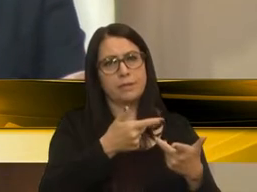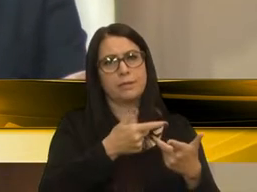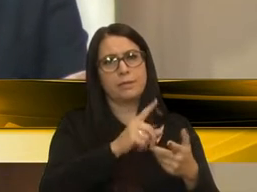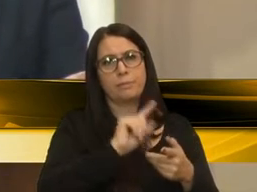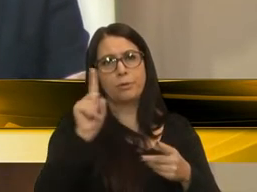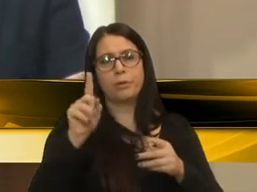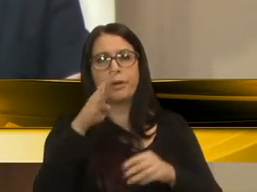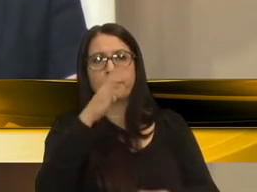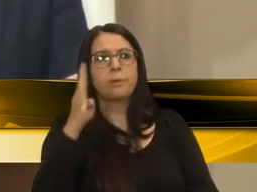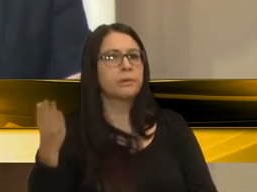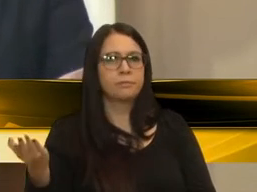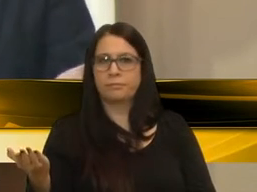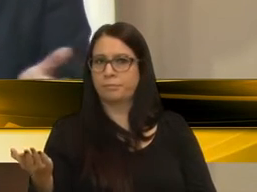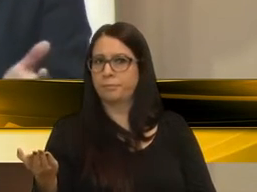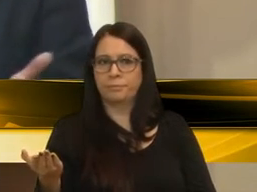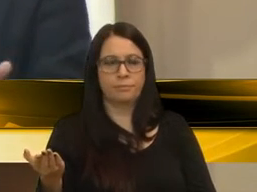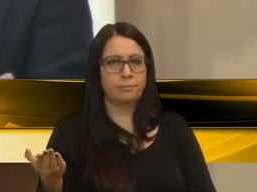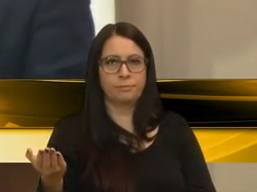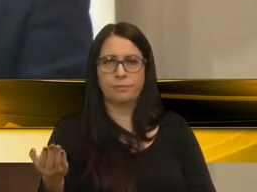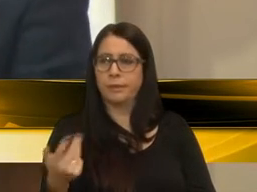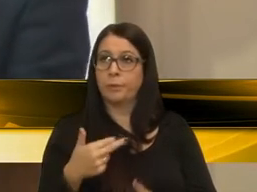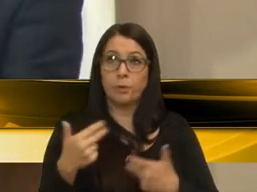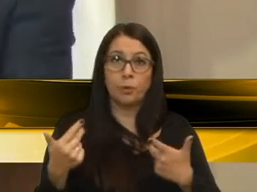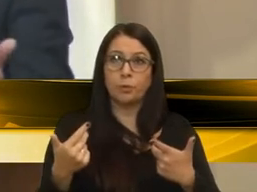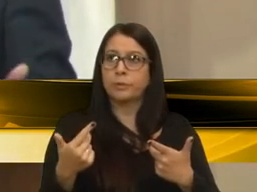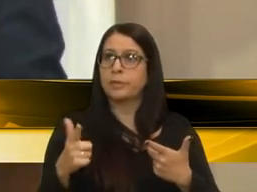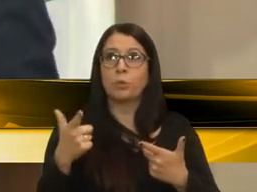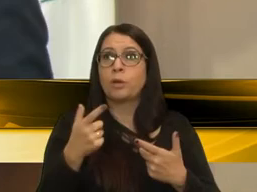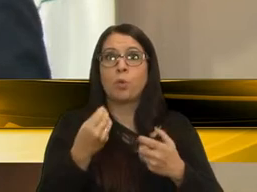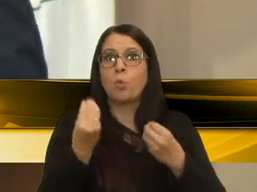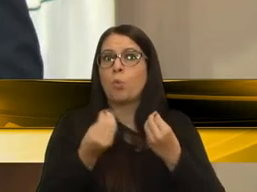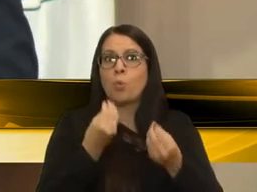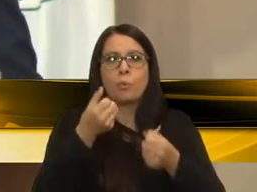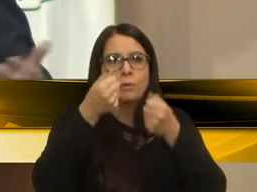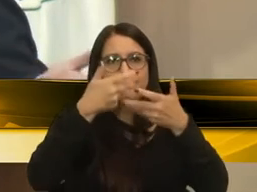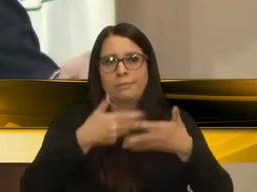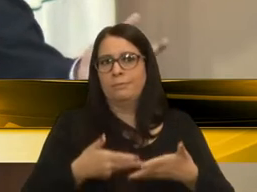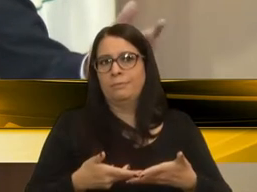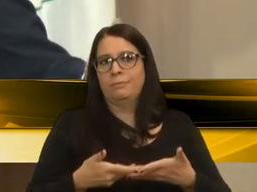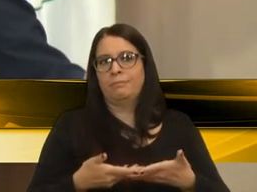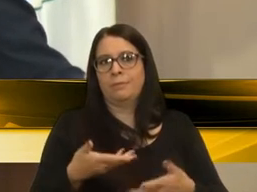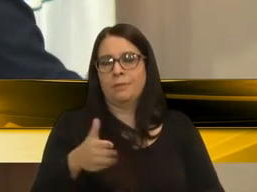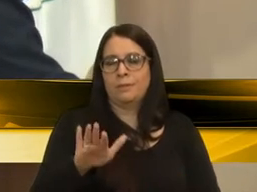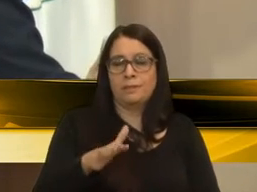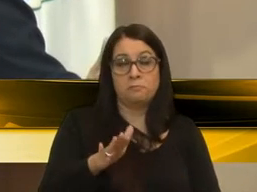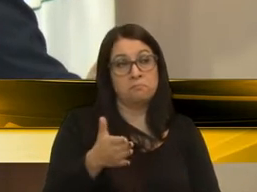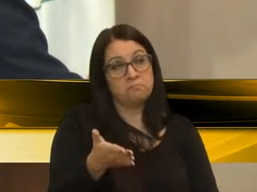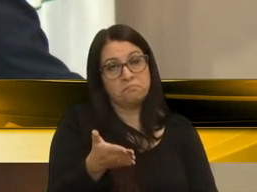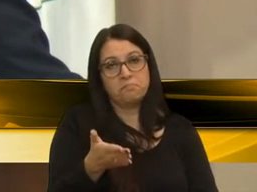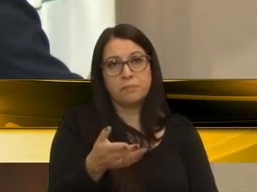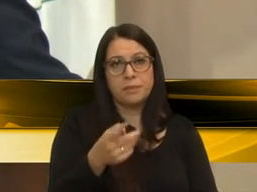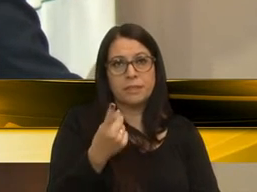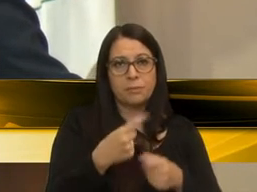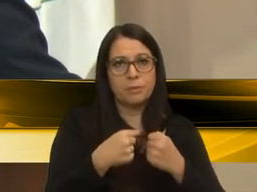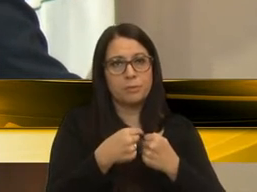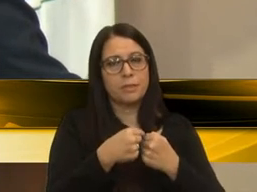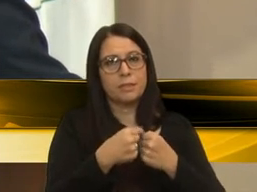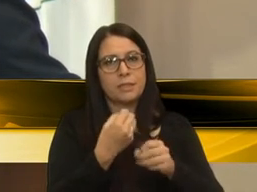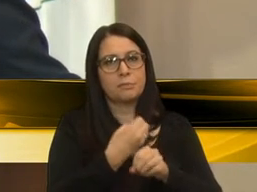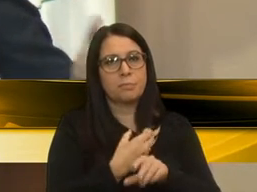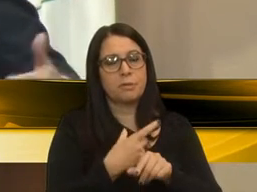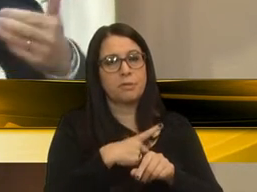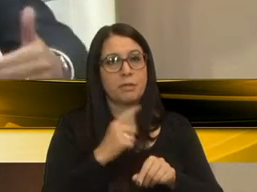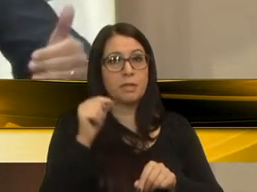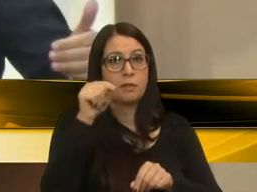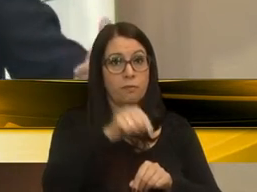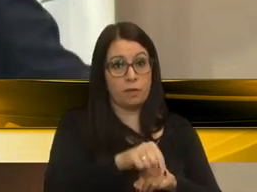numa biblioteca. É algo inexplicável que talvez, né, o município e a SMED tenha que